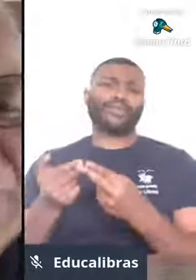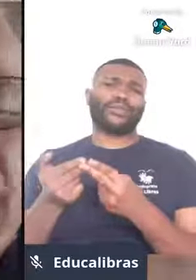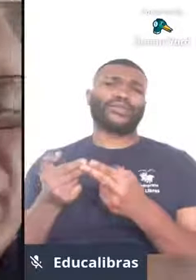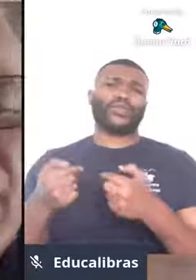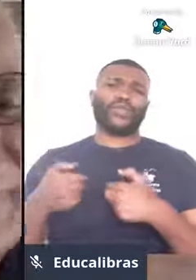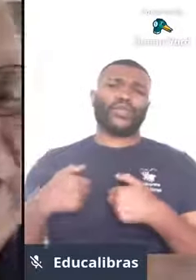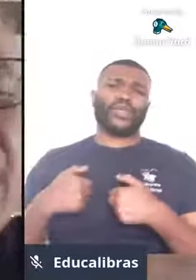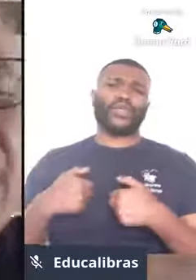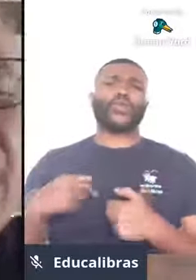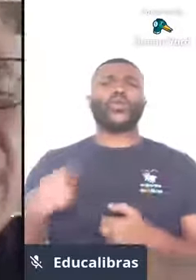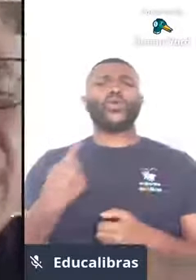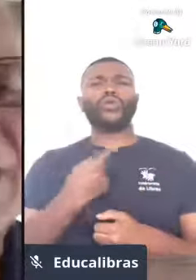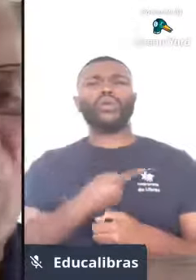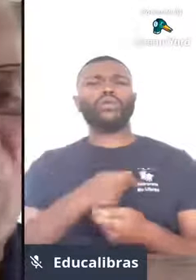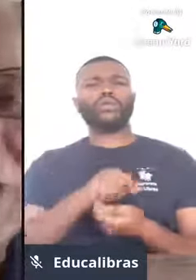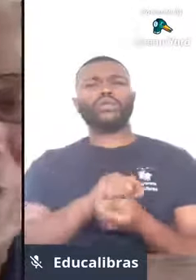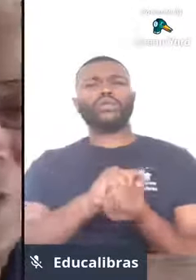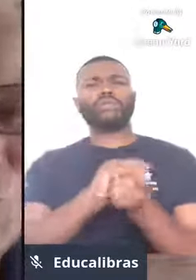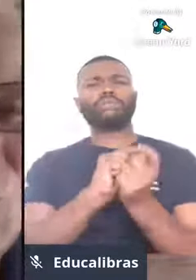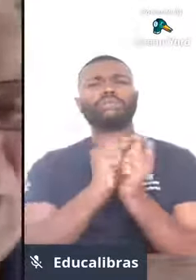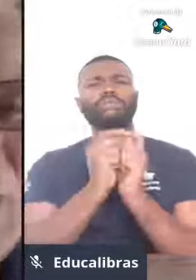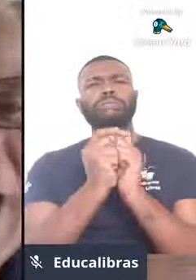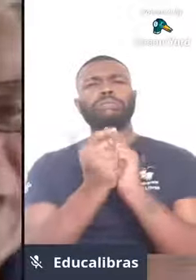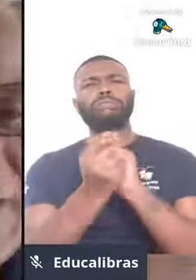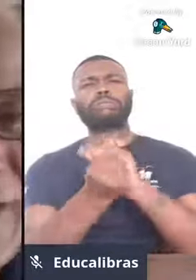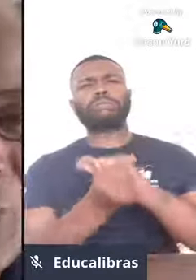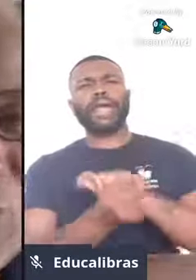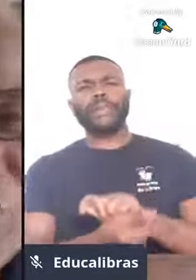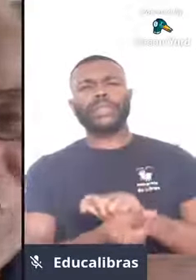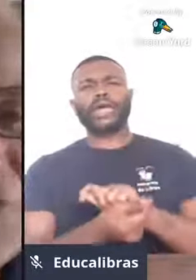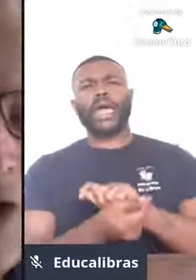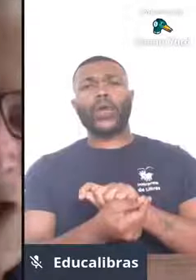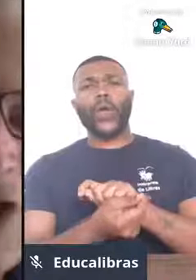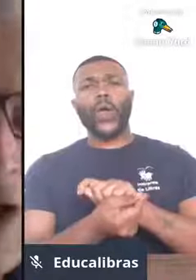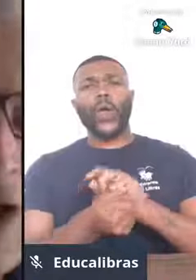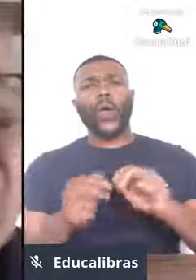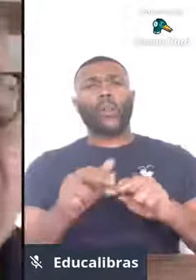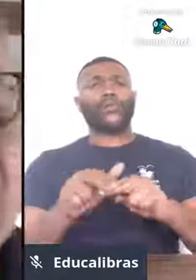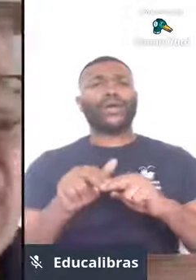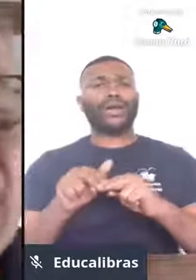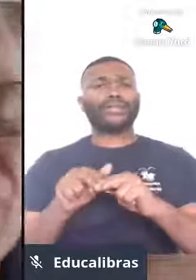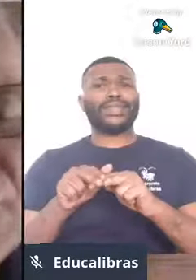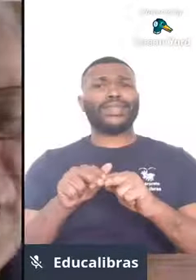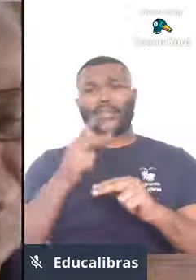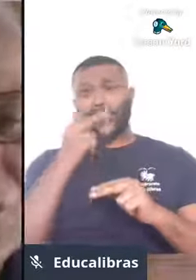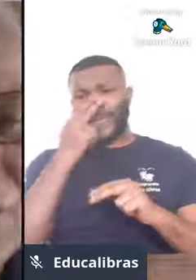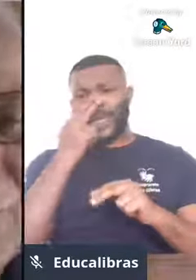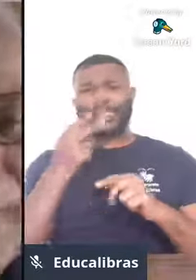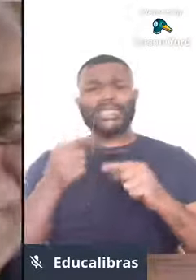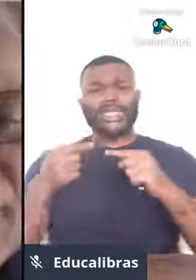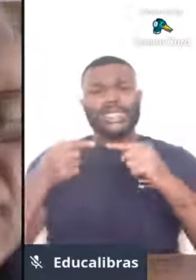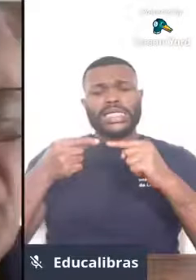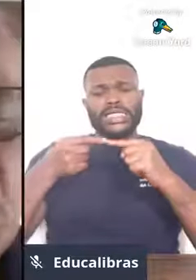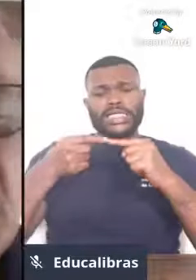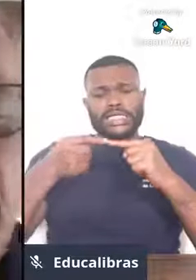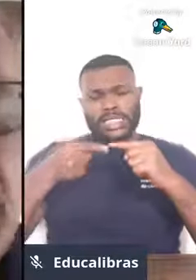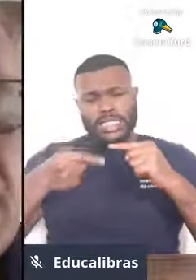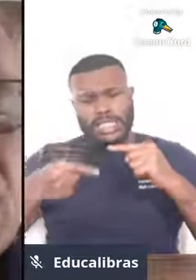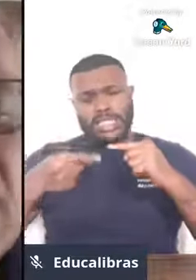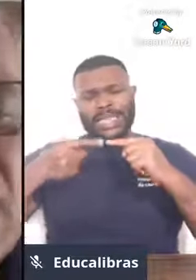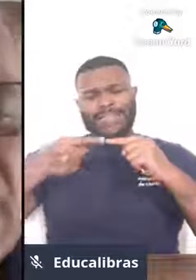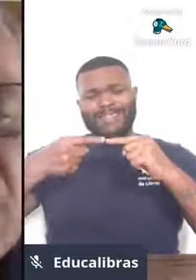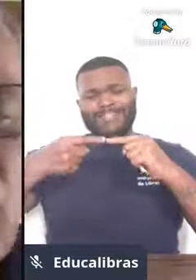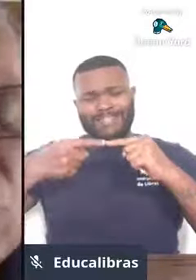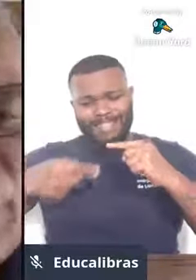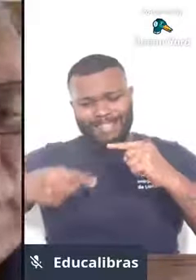uma engrenagem que estava meio fora do lugar, né? Quebrou um dente aqui, quebrou um dente ali, mas ela foi se encaixando. E você